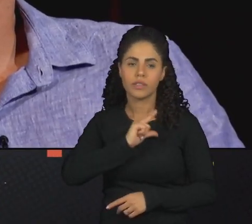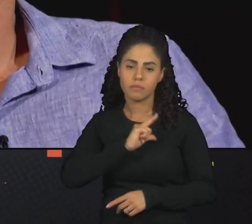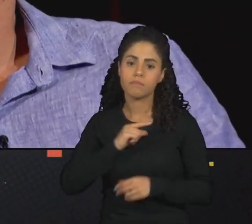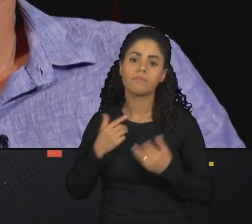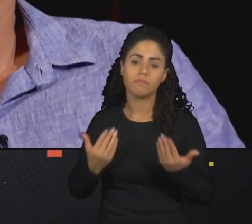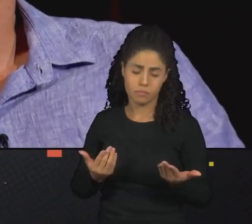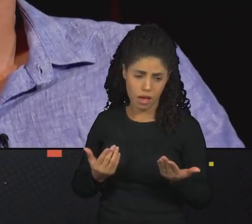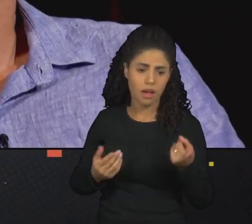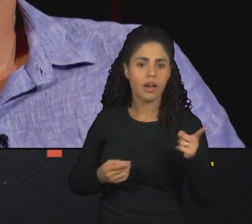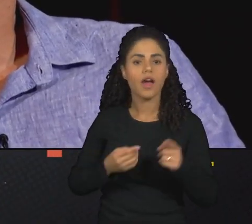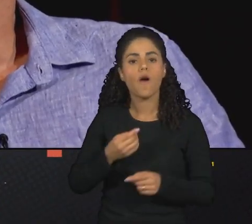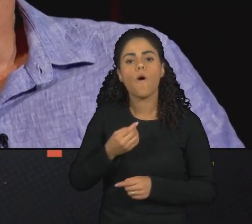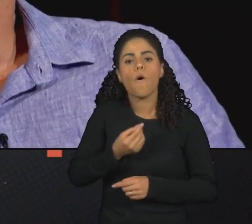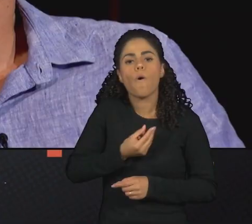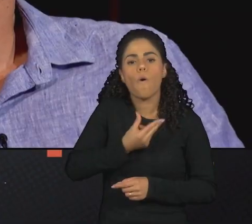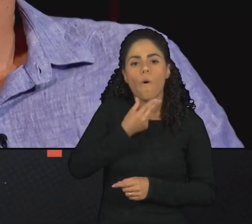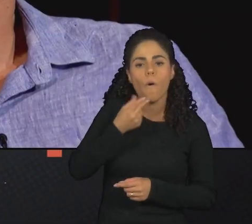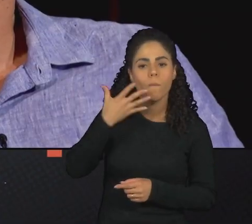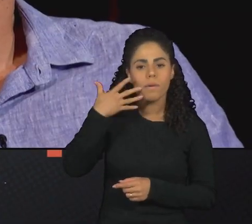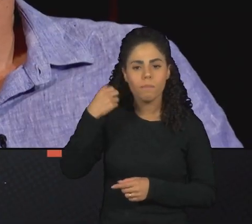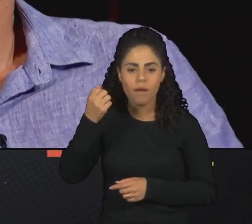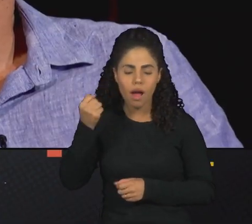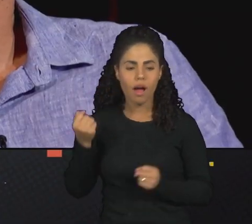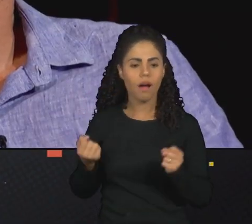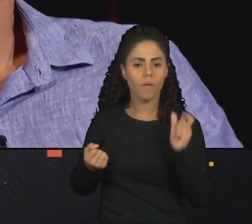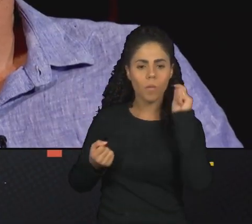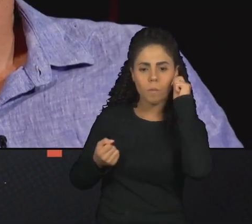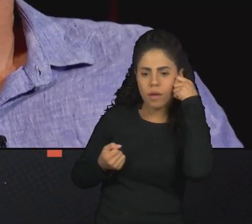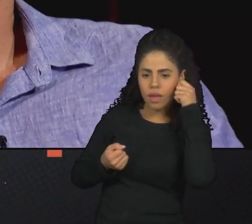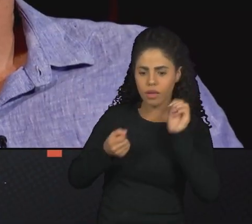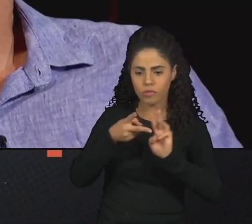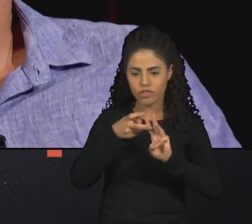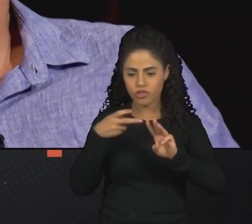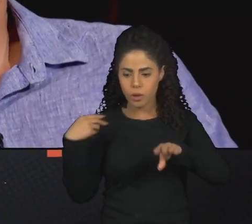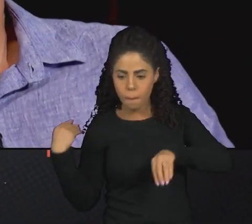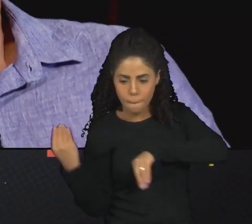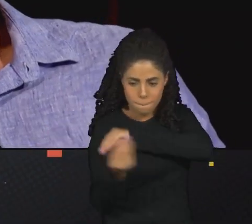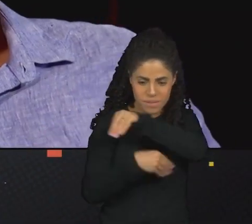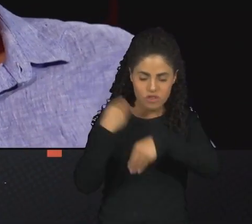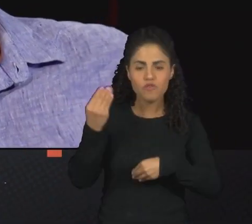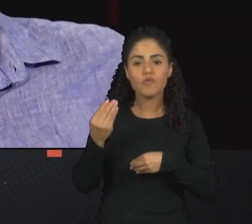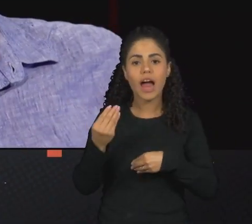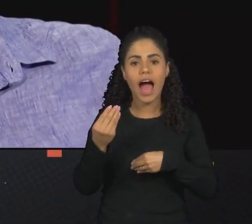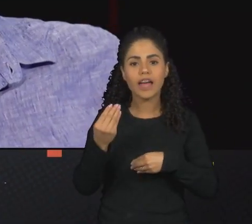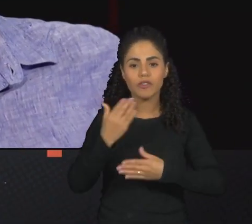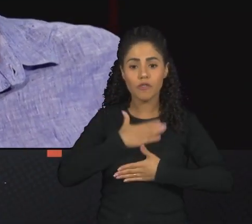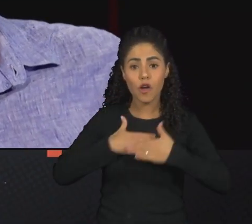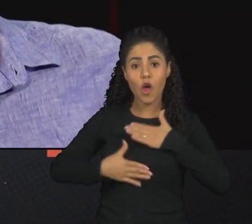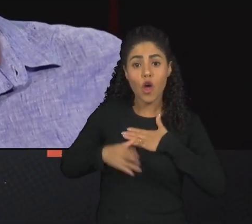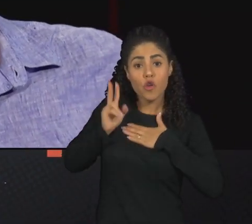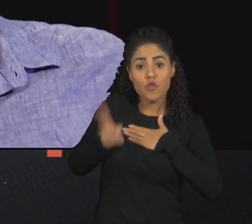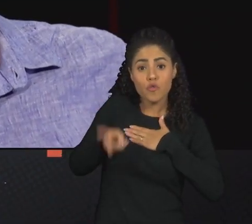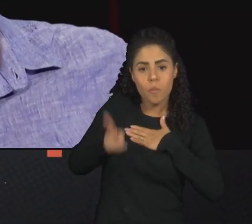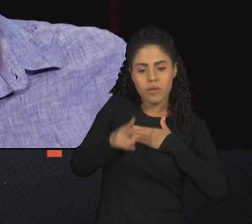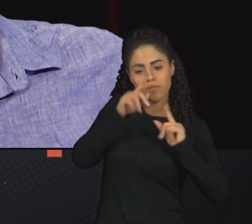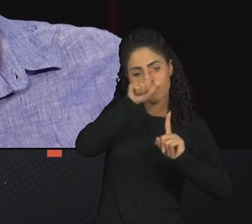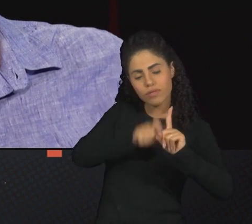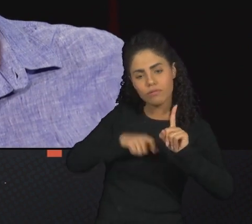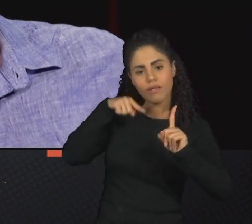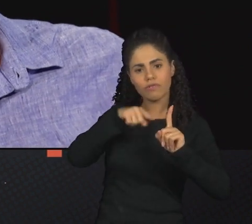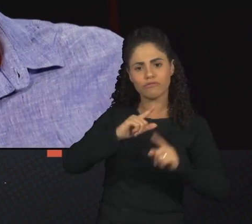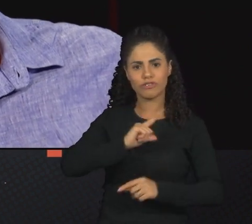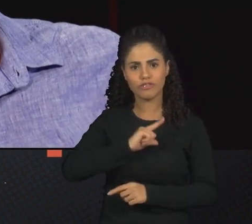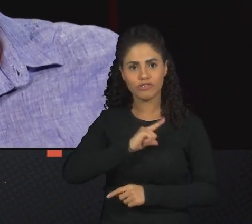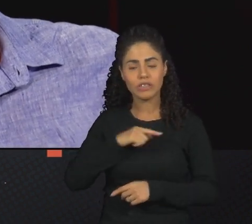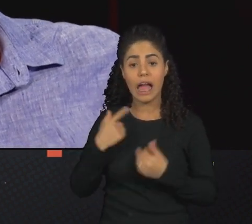é branco, que é preto, que é indígena, enfim, que é imigrante, que é tudo ali, né? Lá no Mário de Andrade, e